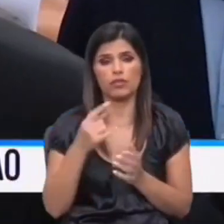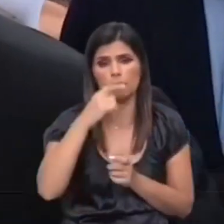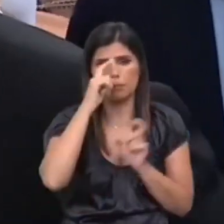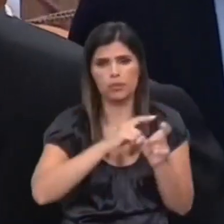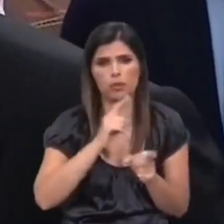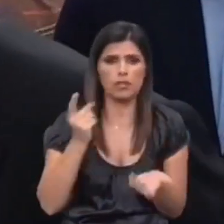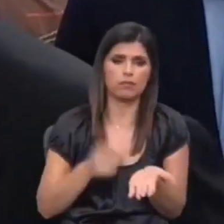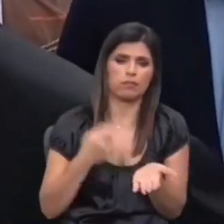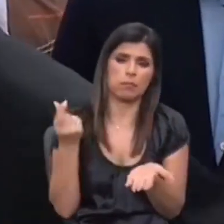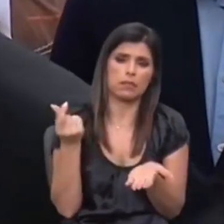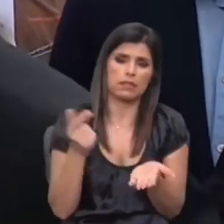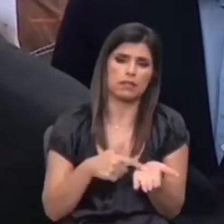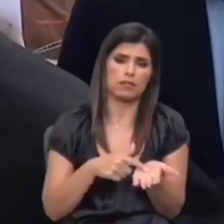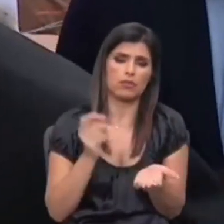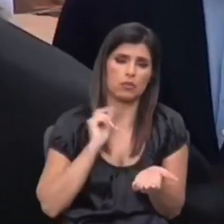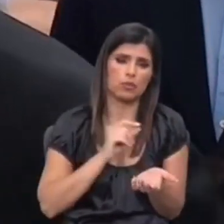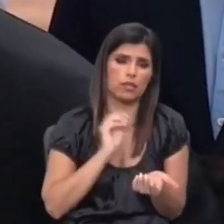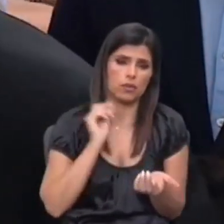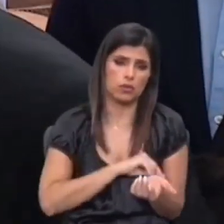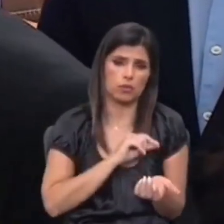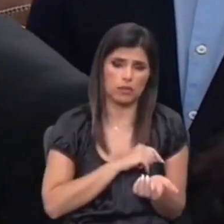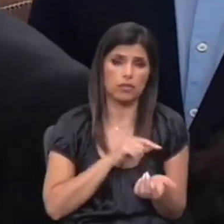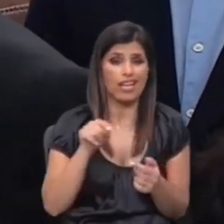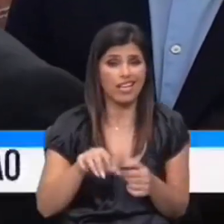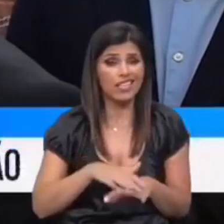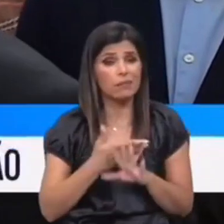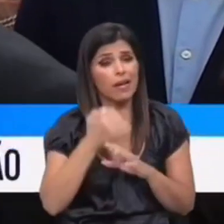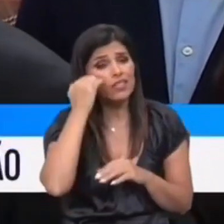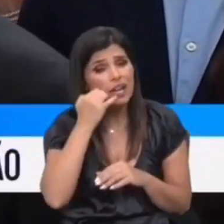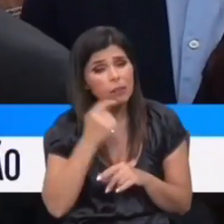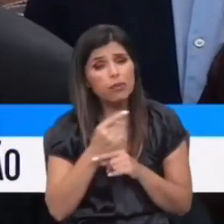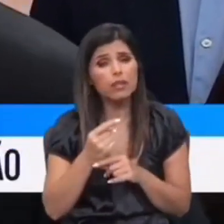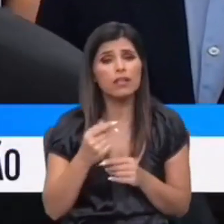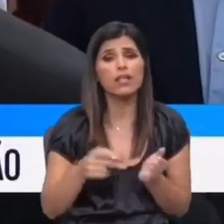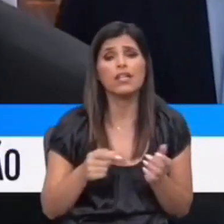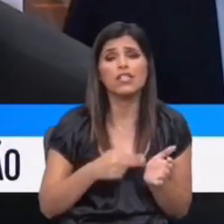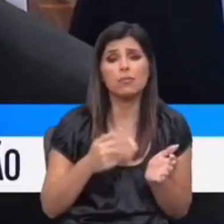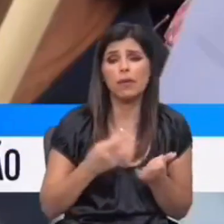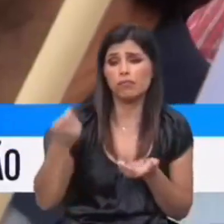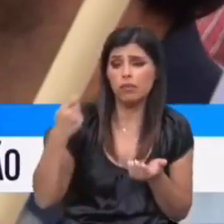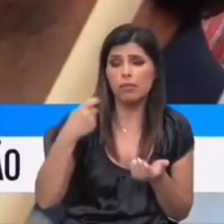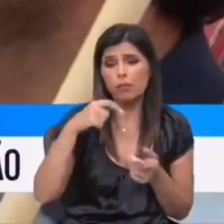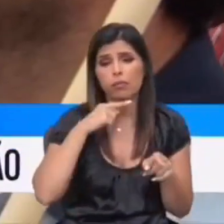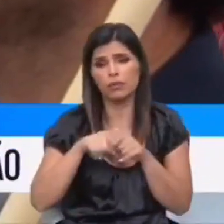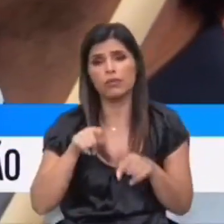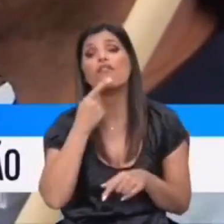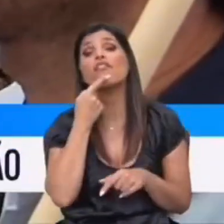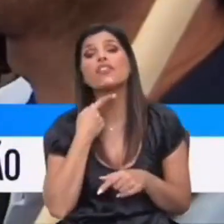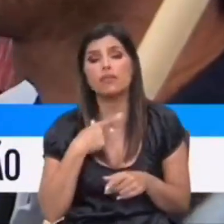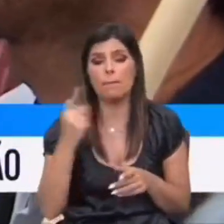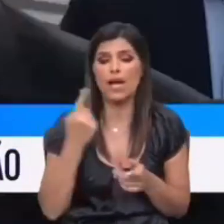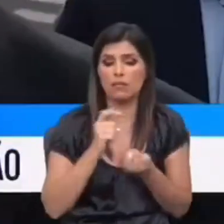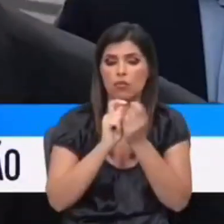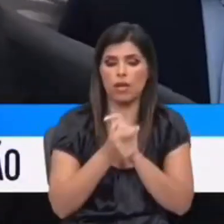sociais na madeira mais grave temos uma série de subsídios a dependentes políticos e eu acho que isso tem criado vícios no sistema que era preciso que era preciso corrigir não nos